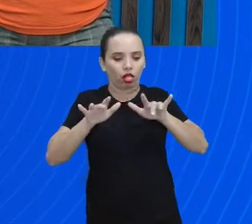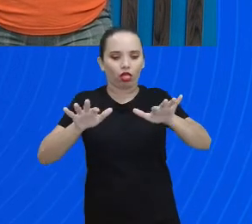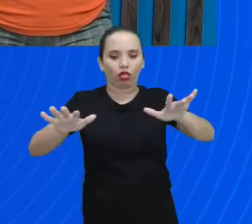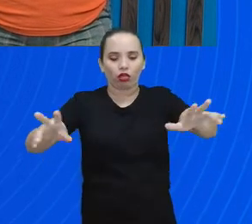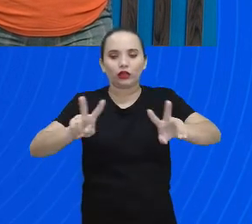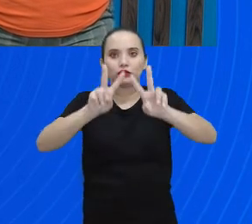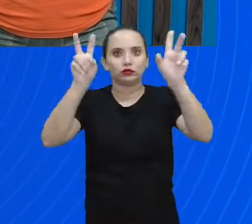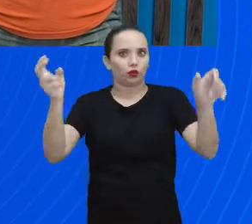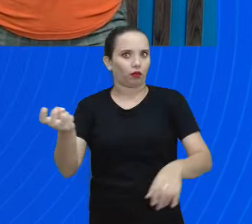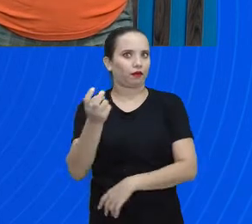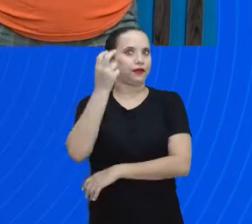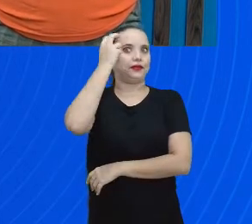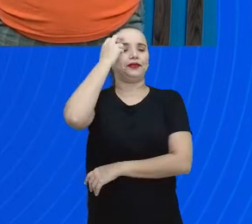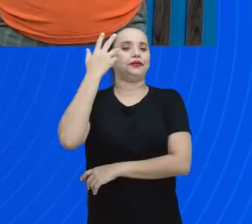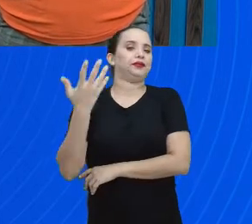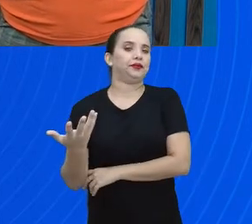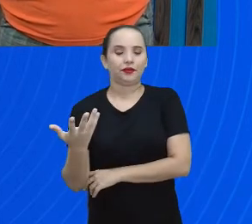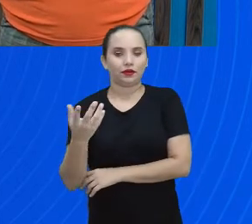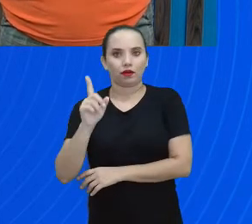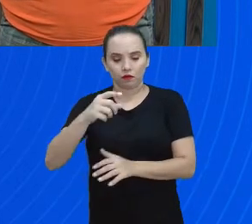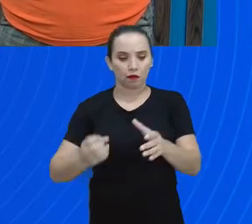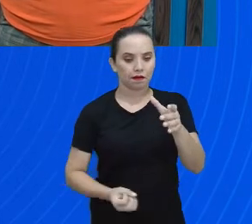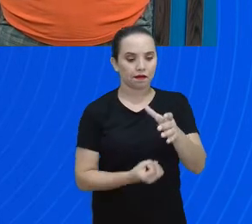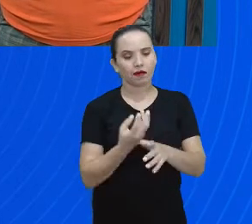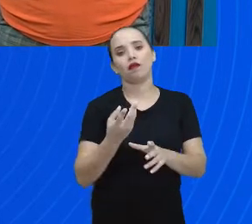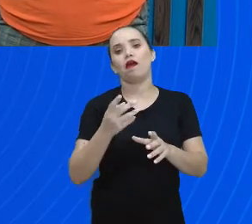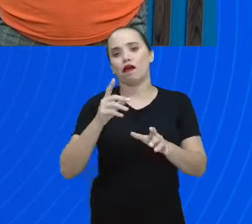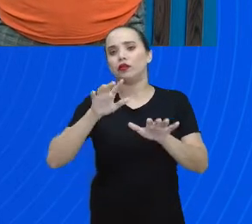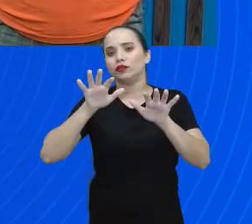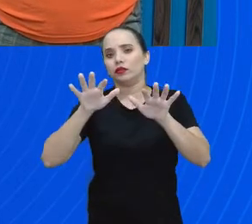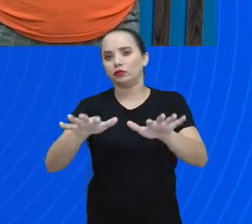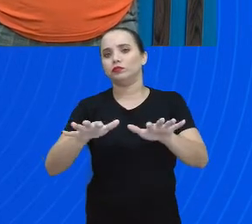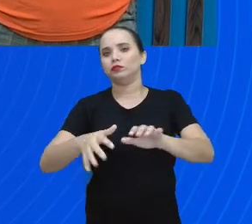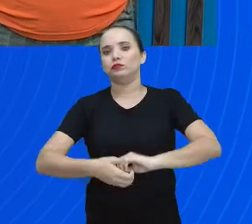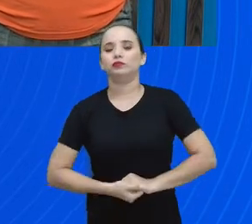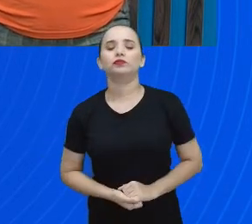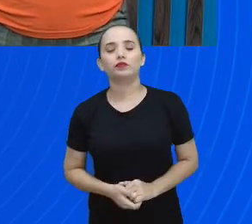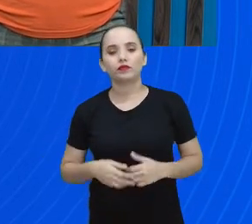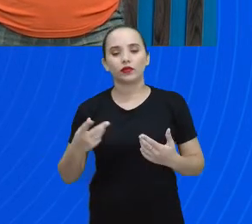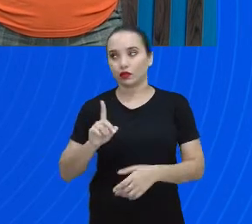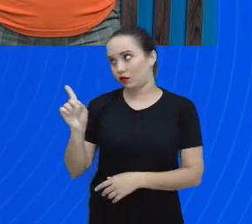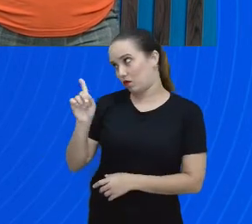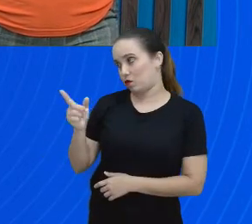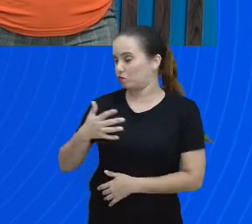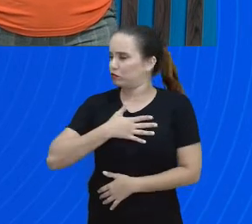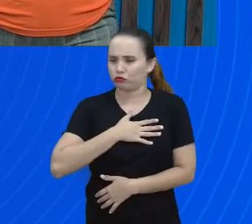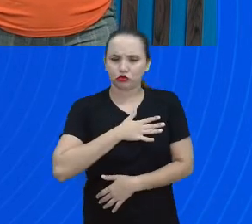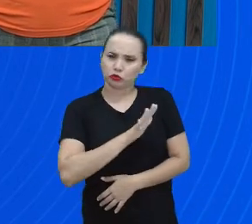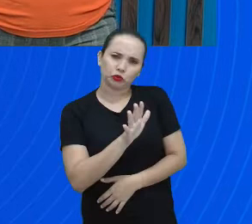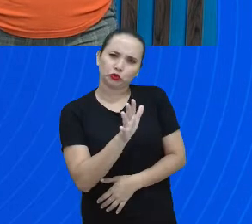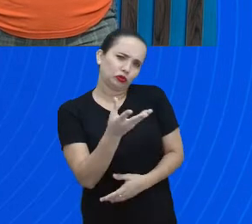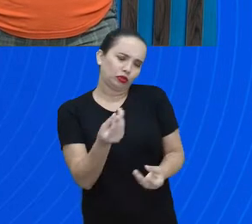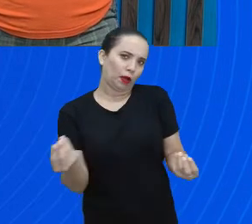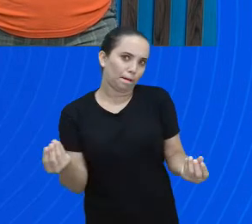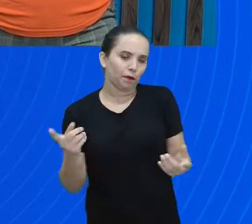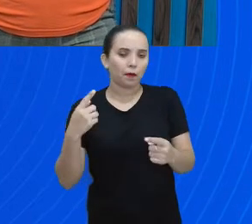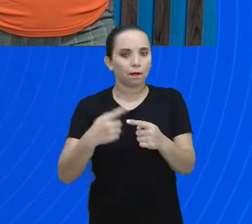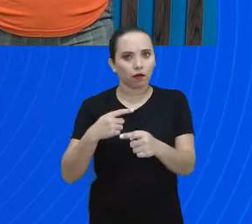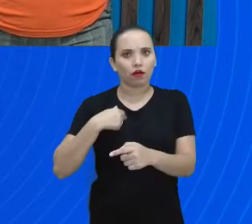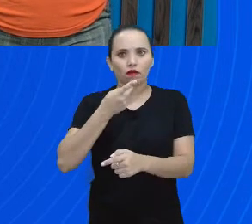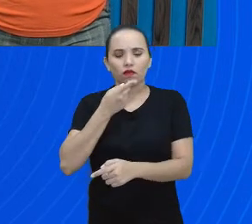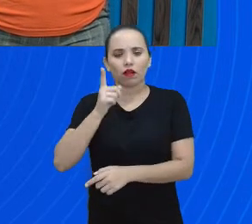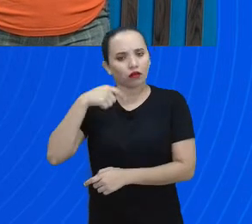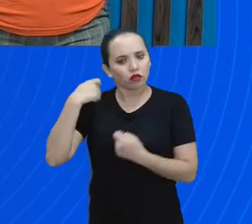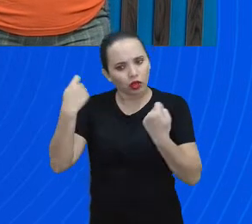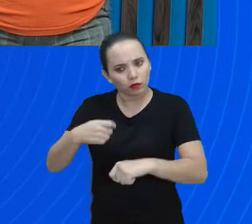dessa cultura, né, produzida pela indústria cultural. Então ele era contrário a isso, porque ele dizia que a gente tinha que afirmar a nossa